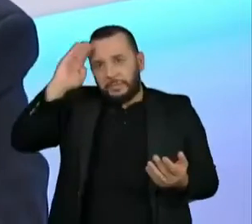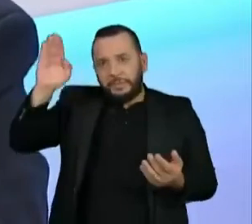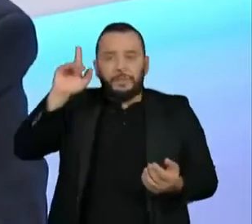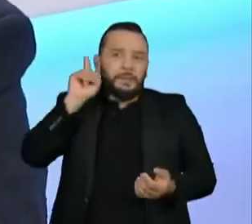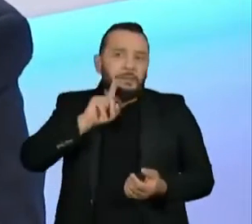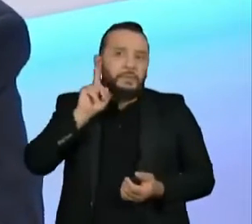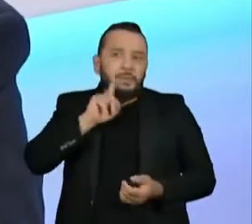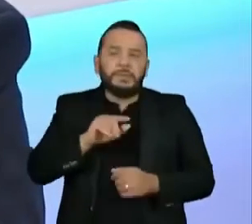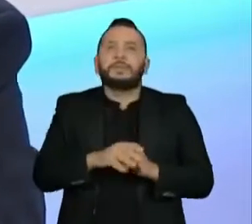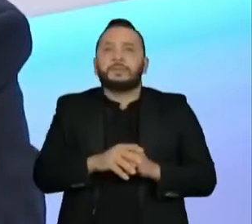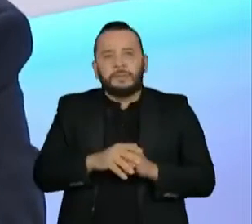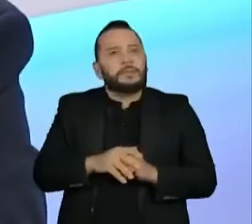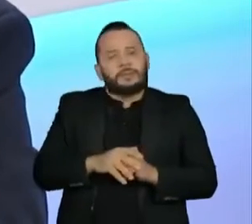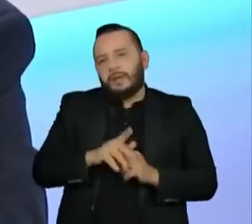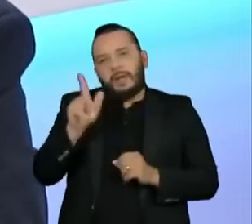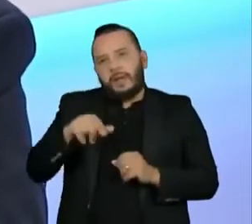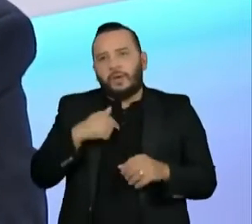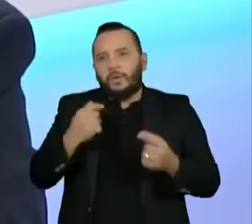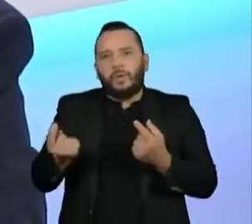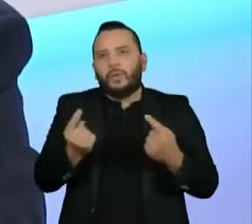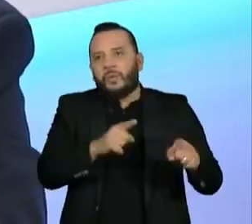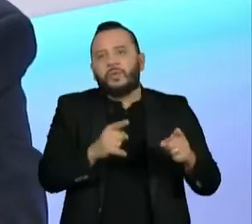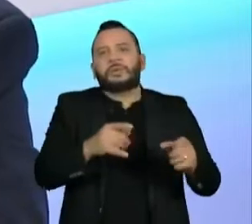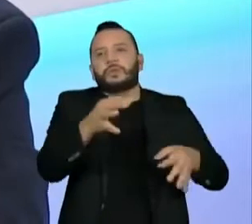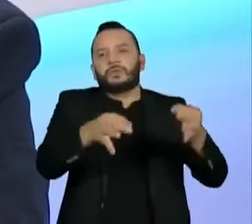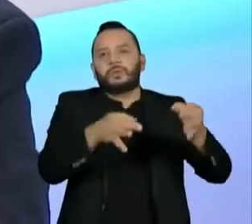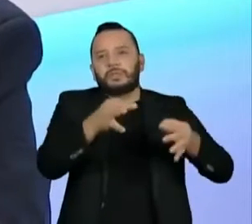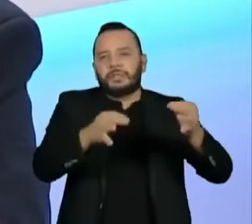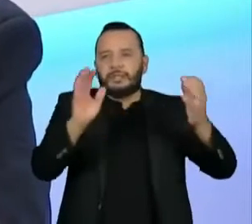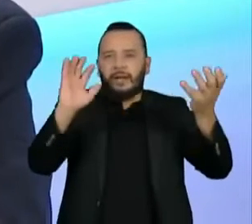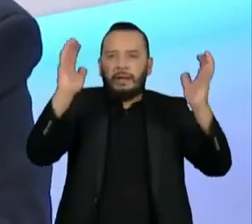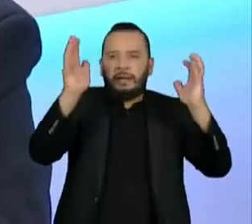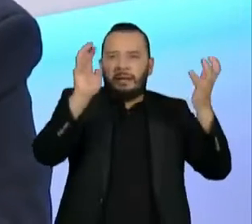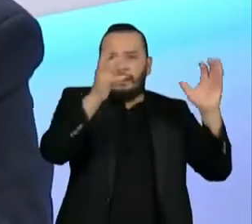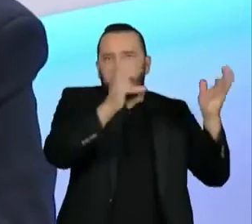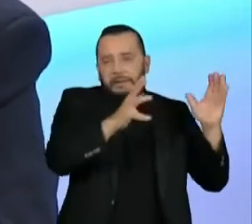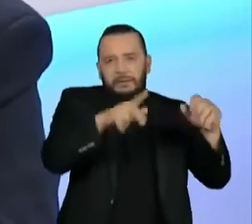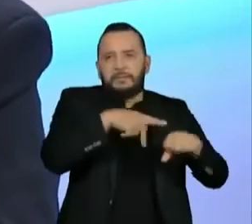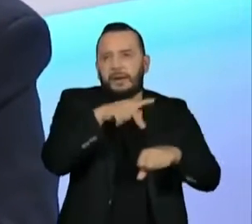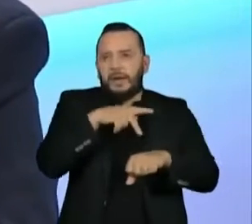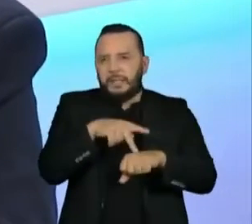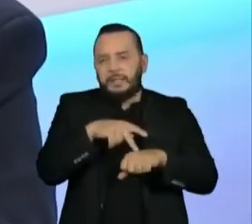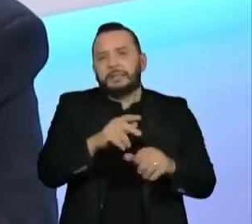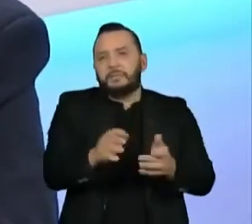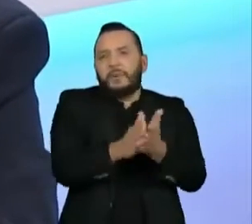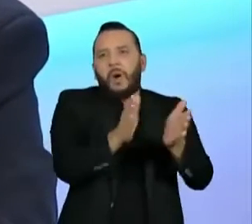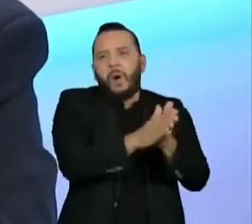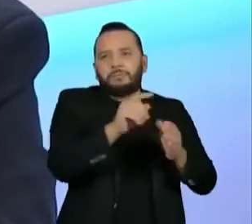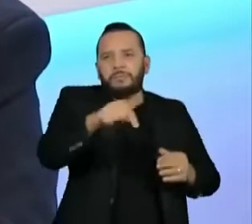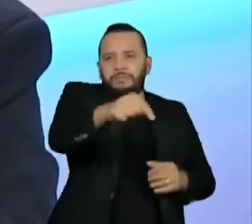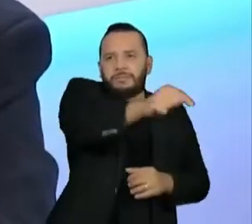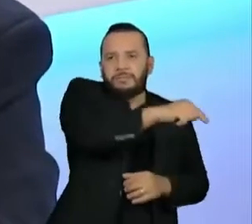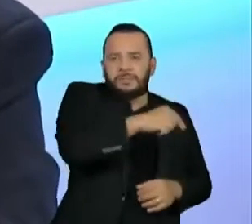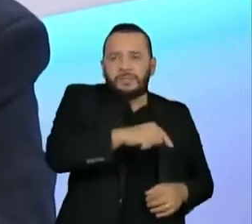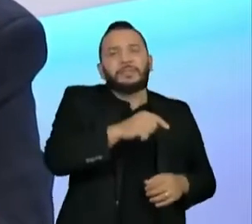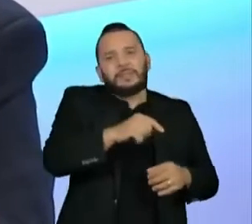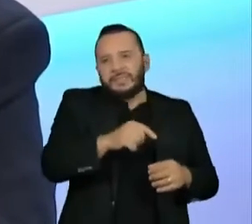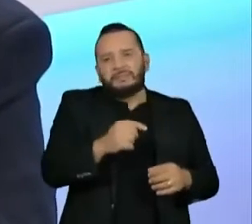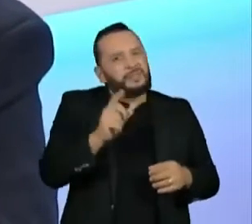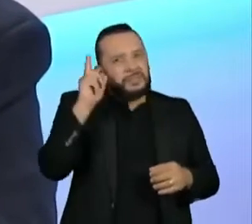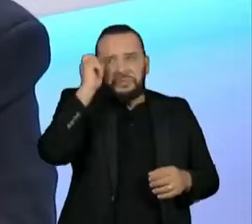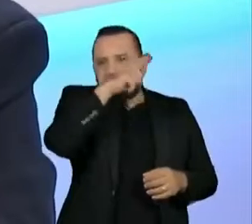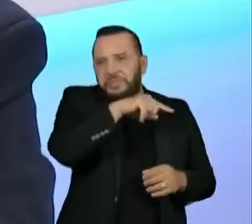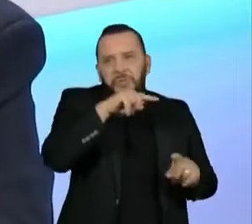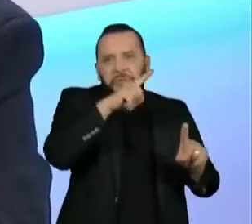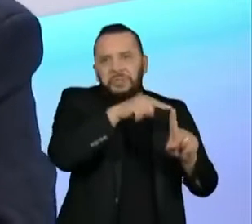Estados Unidos, ia contra o conceito de justiça climática. Esses países argumentam que os países desenvolvidos,